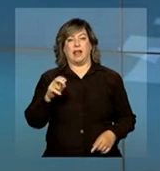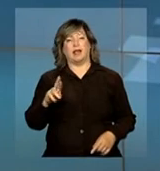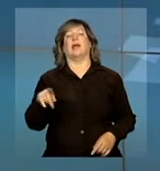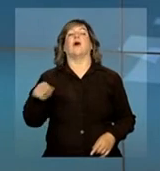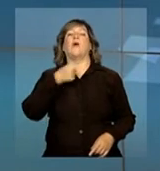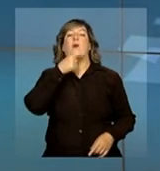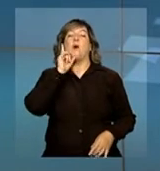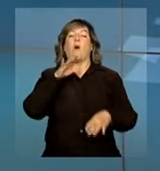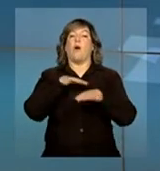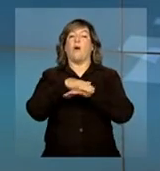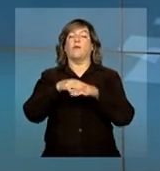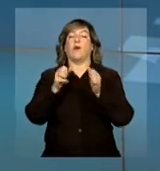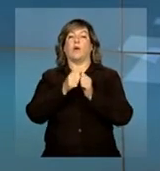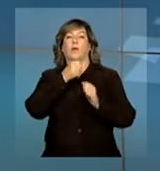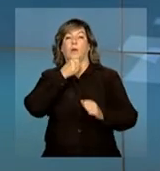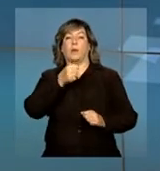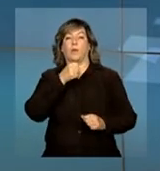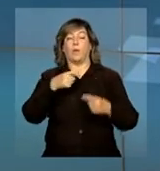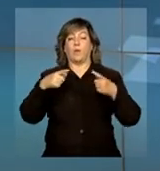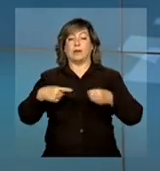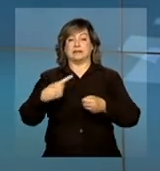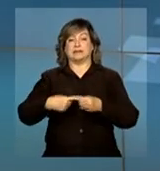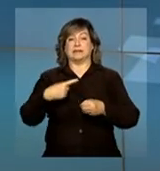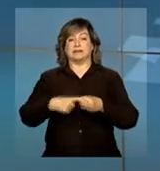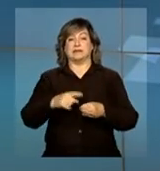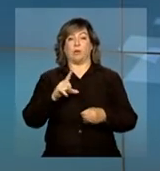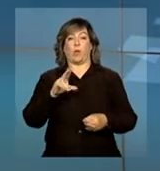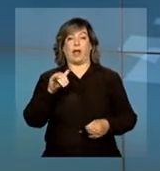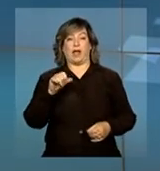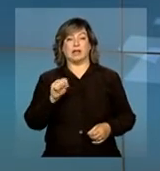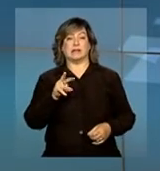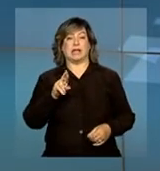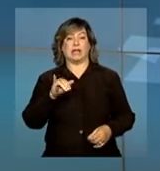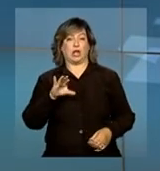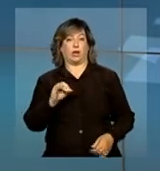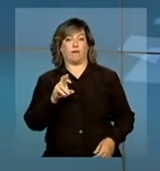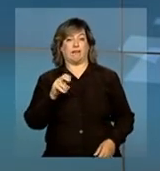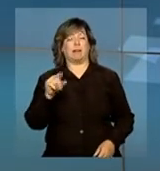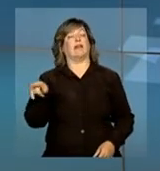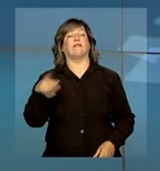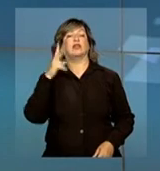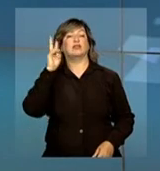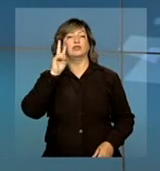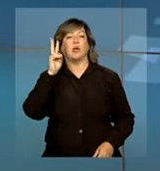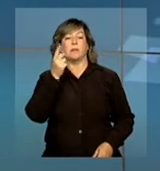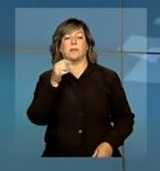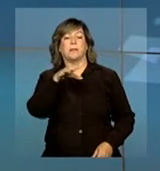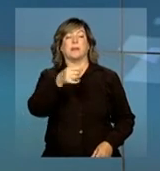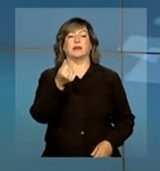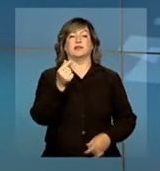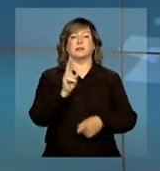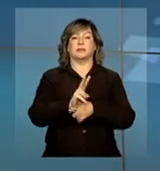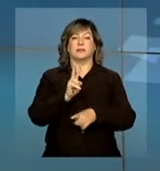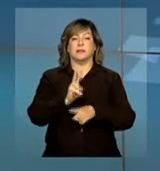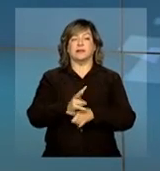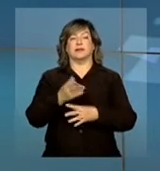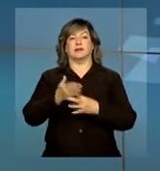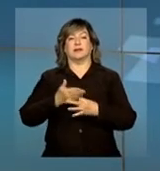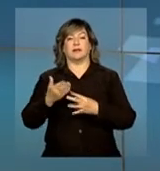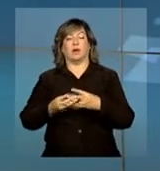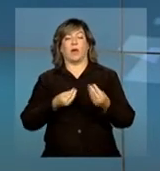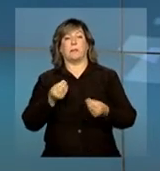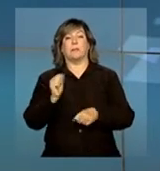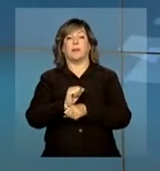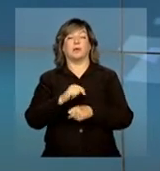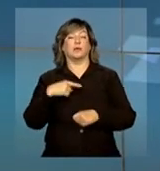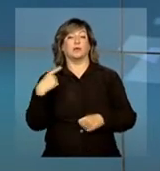ontem com jornalistas em Lucas do Rio Verde. Ele falou sobre o acesso ao crédito para o financiamento da produção e sobre a expectativa